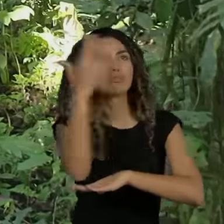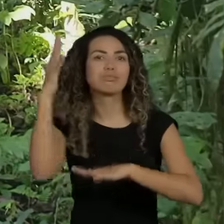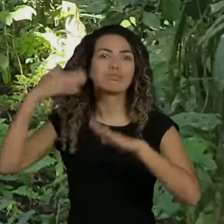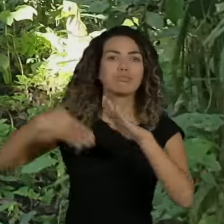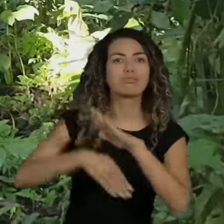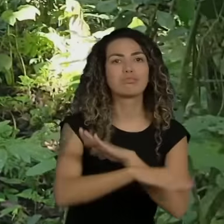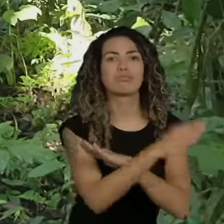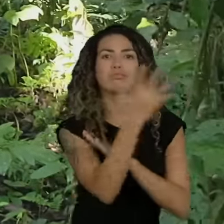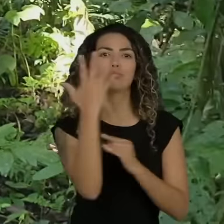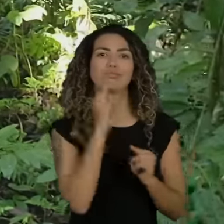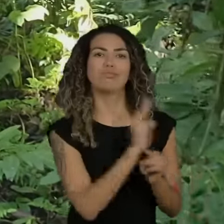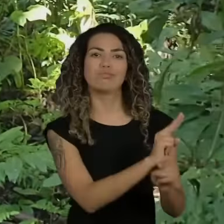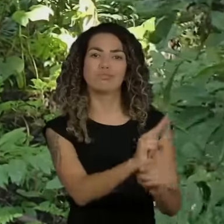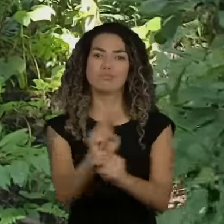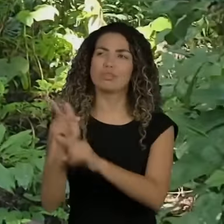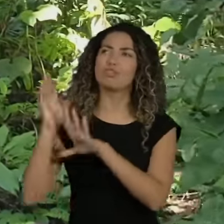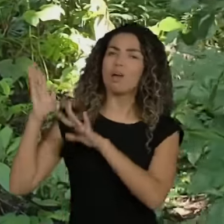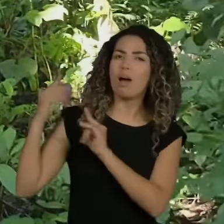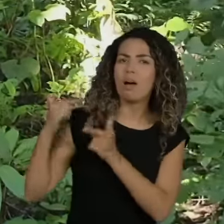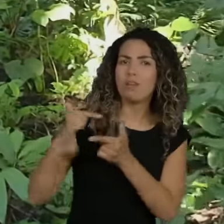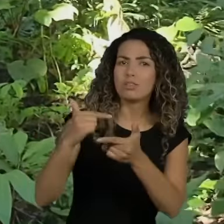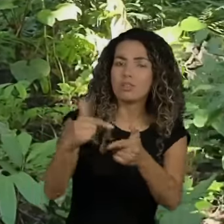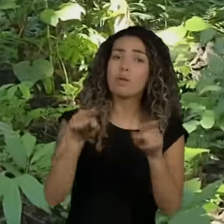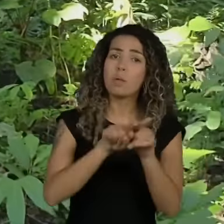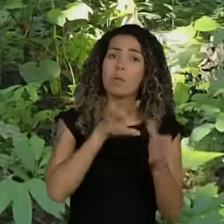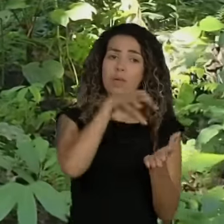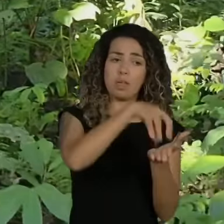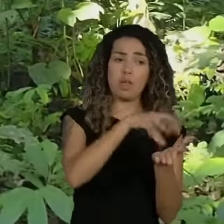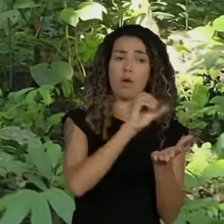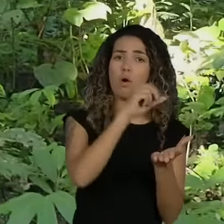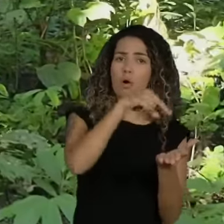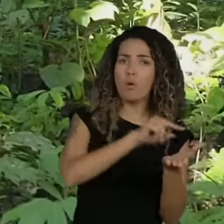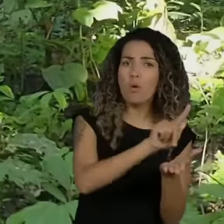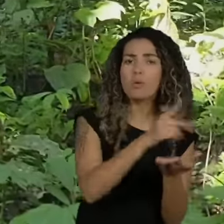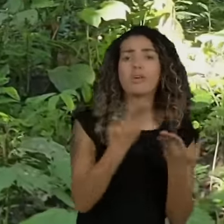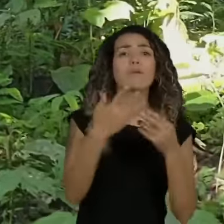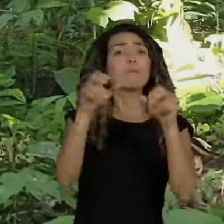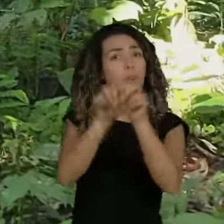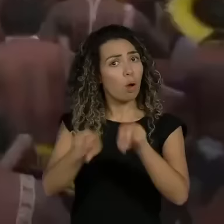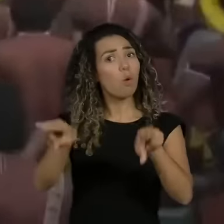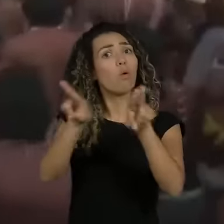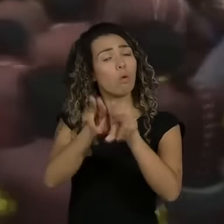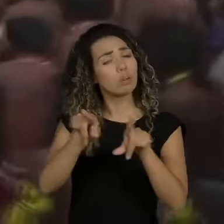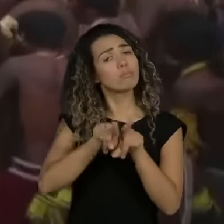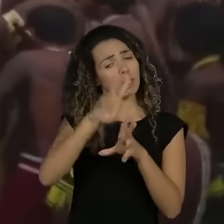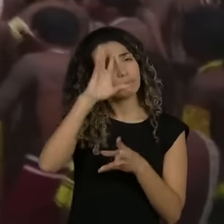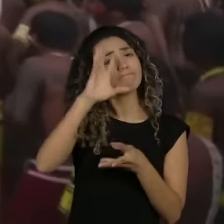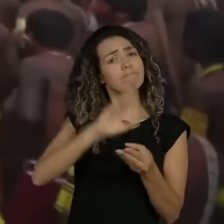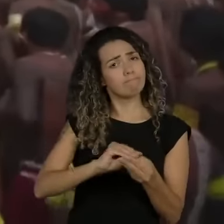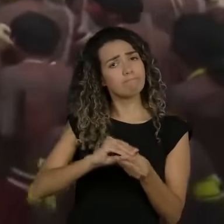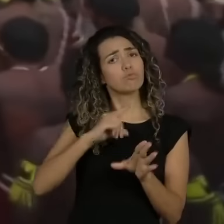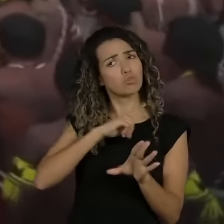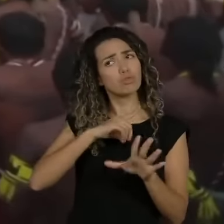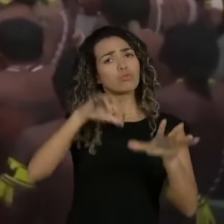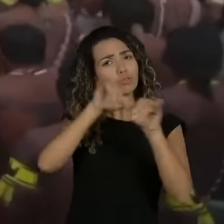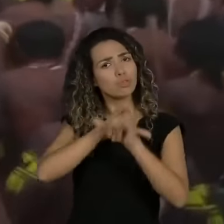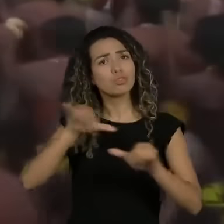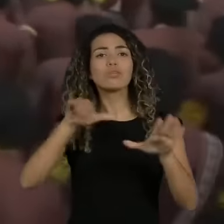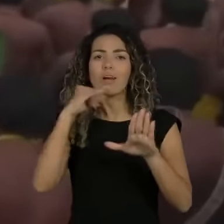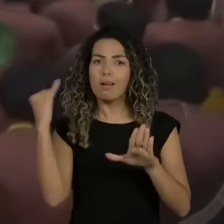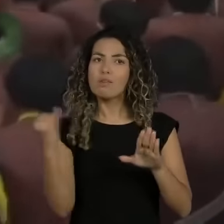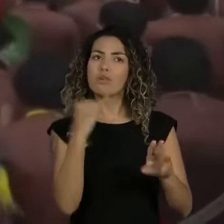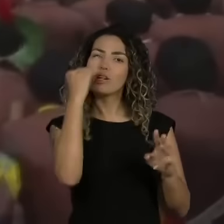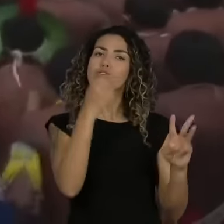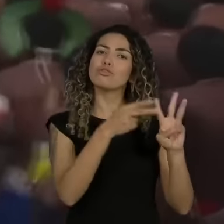povos tradicionais, ONGs e até a ONU citam essa informação para reforçar a importância deles